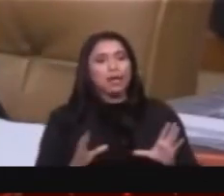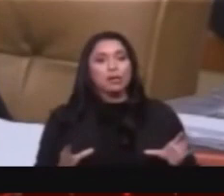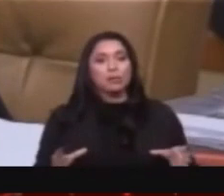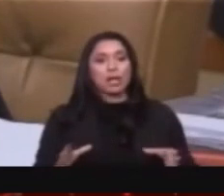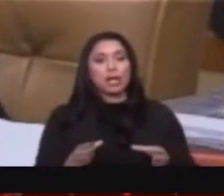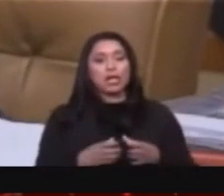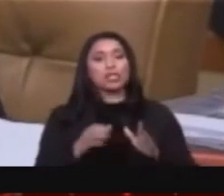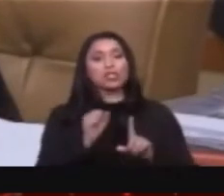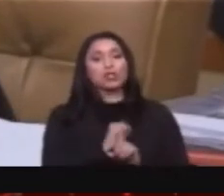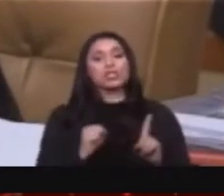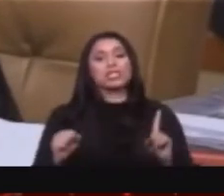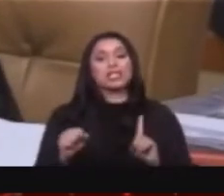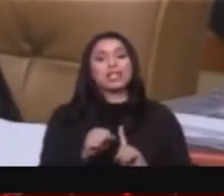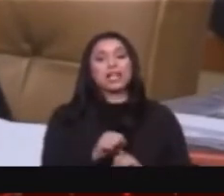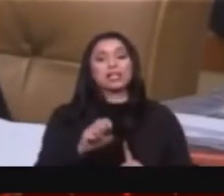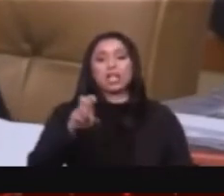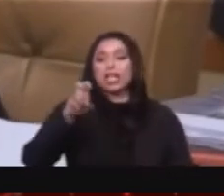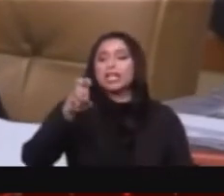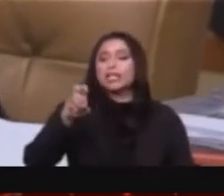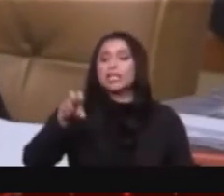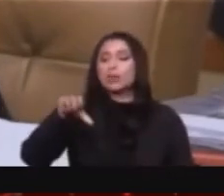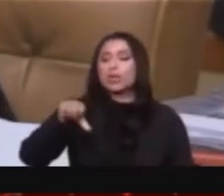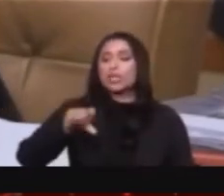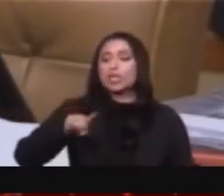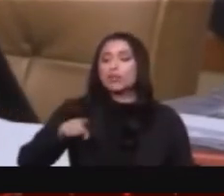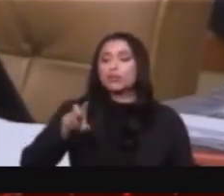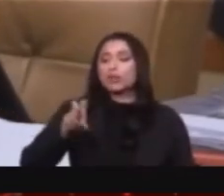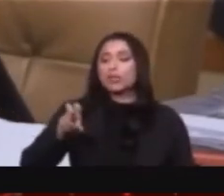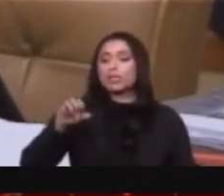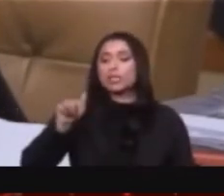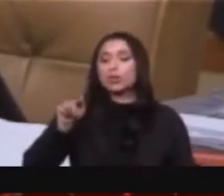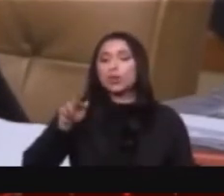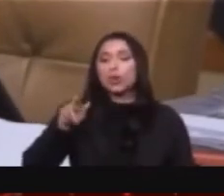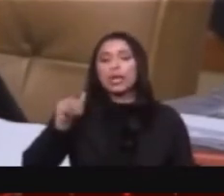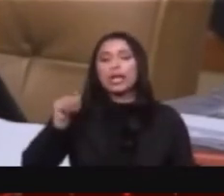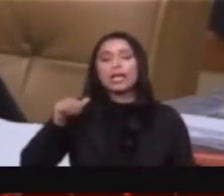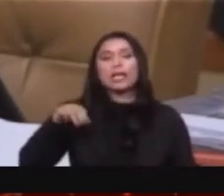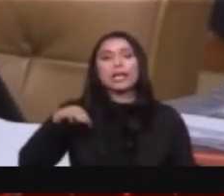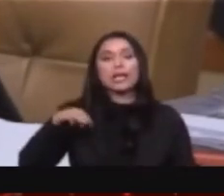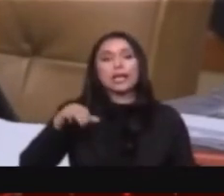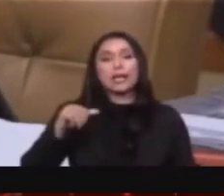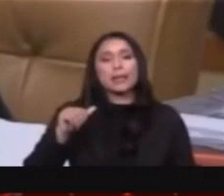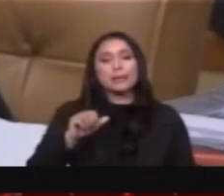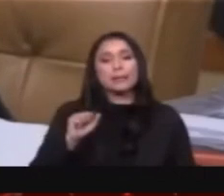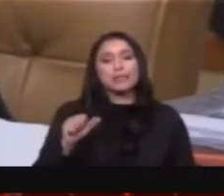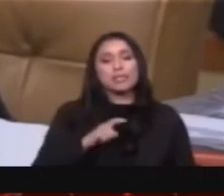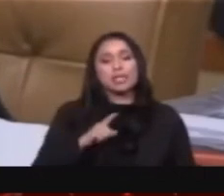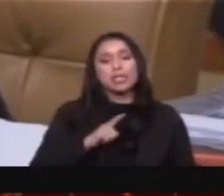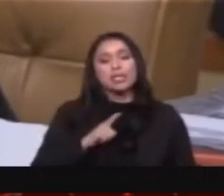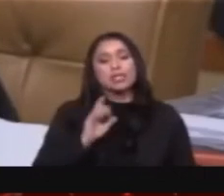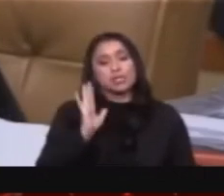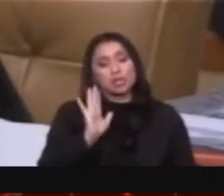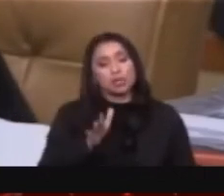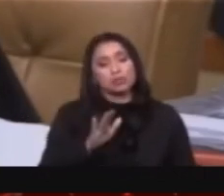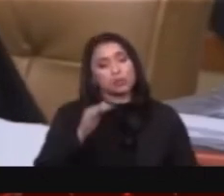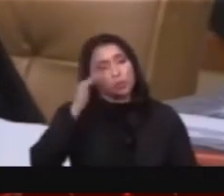ou seja, os 59,5 gramas, nós estaríamos seguindo um critério já